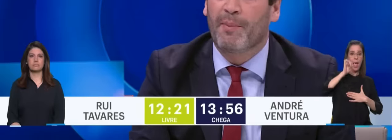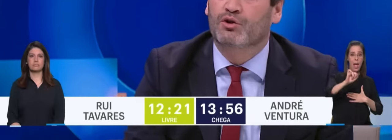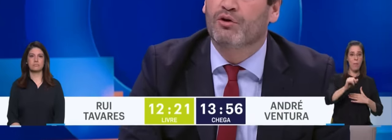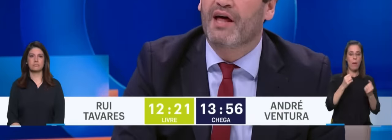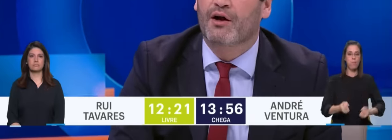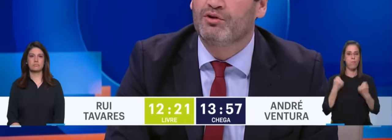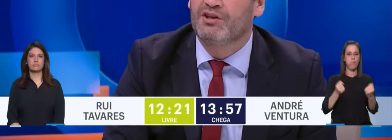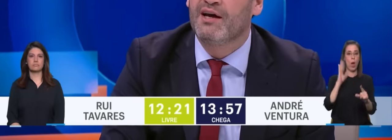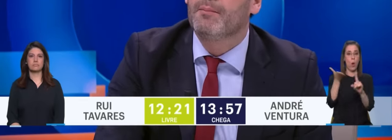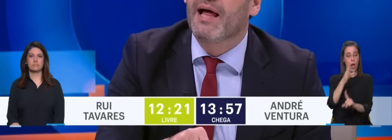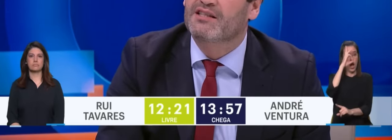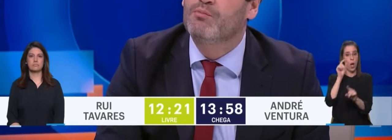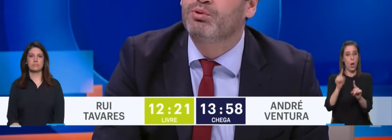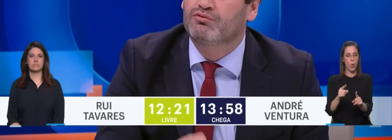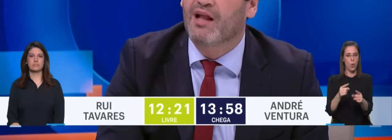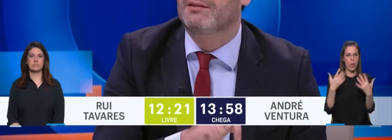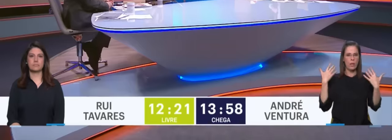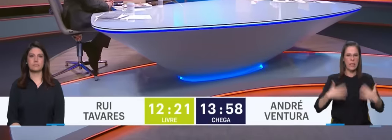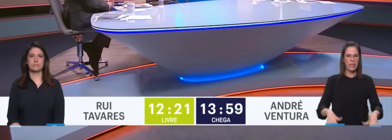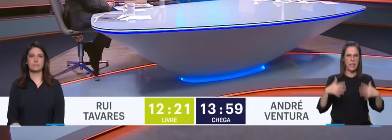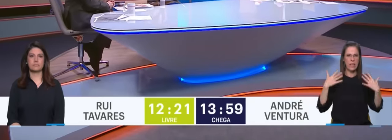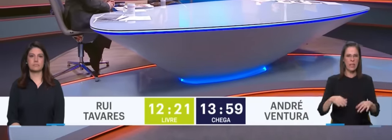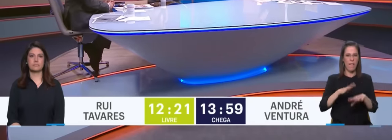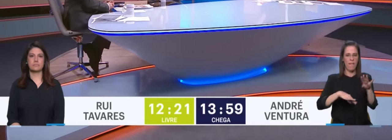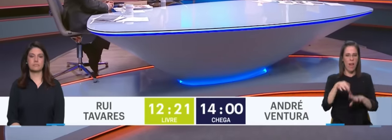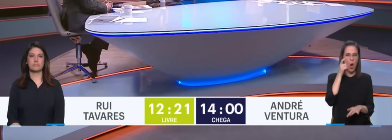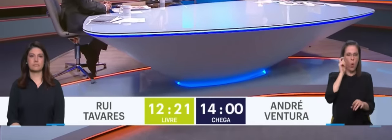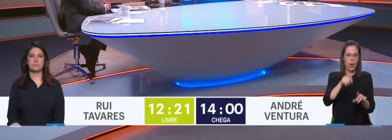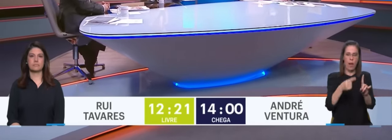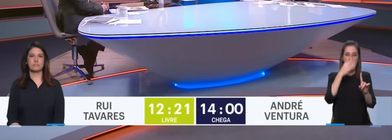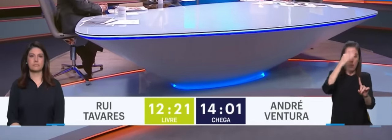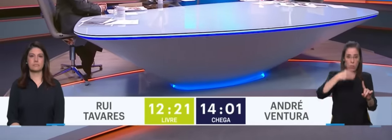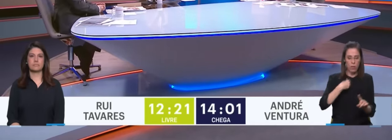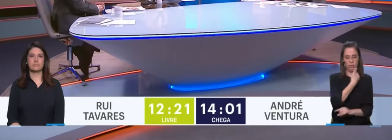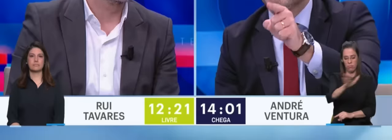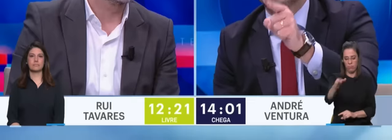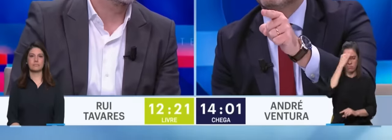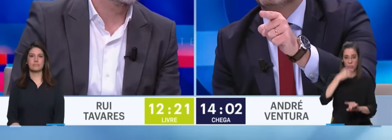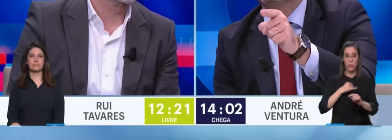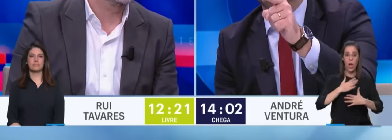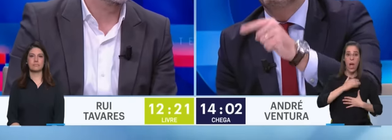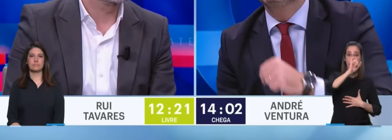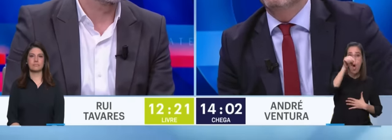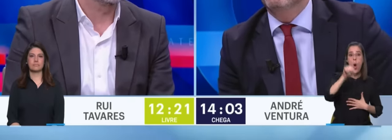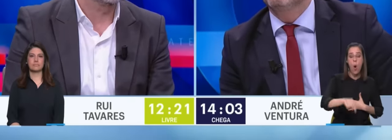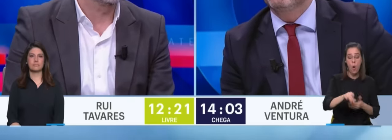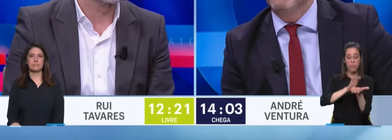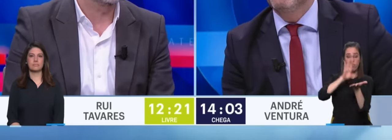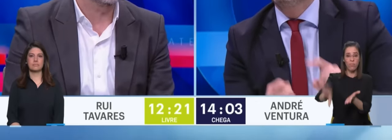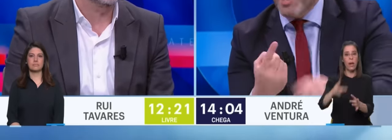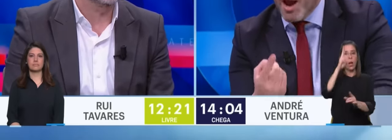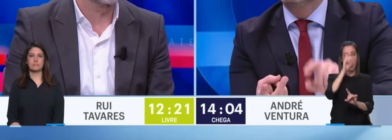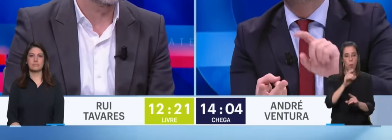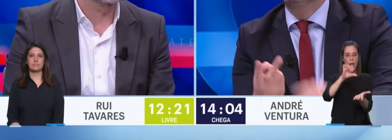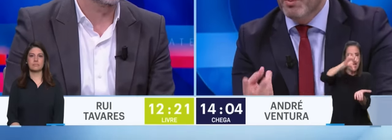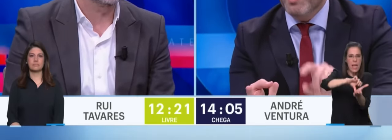foram capazes de condenar a Rússia pela agressão brutal que teve a Ucrânia panto não me vem dar lições de moral os seus amigos hoje são quem tá a financiar a Rússia